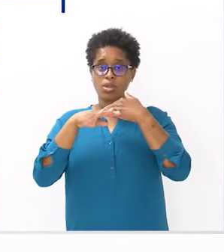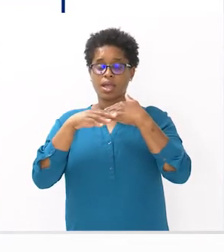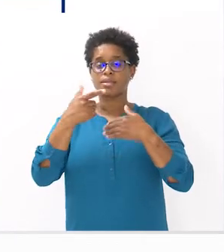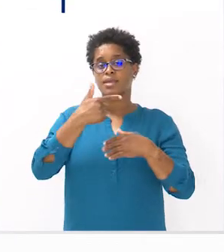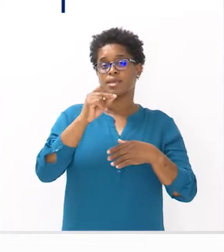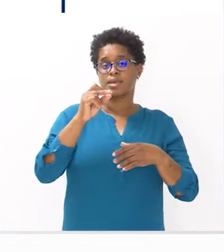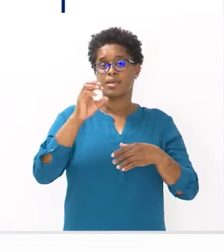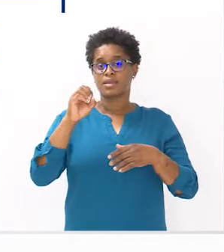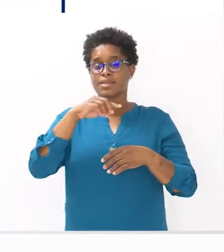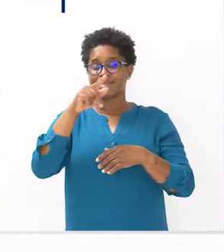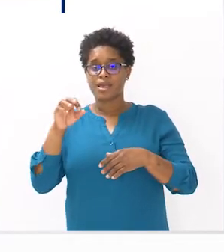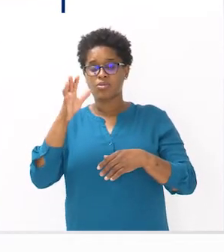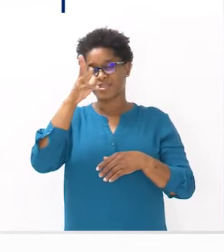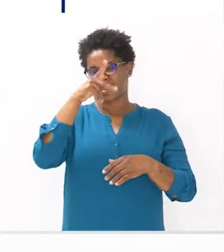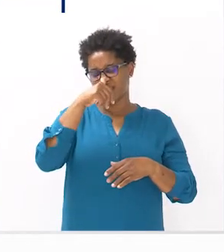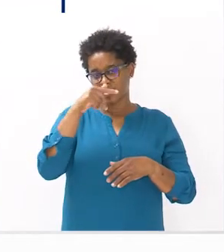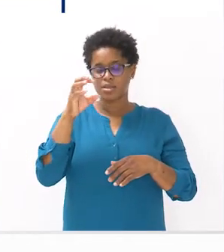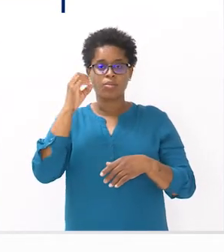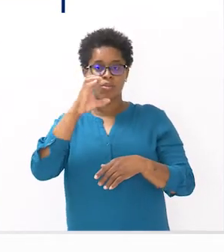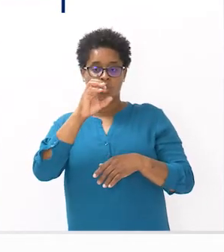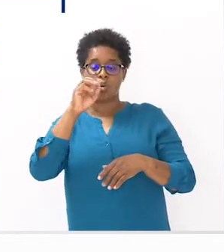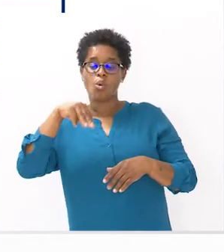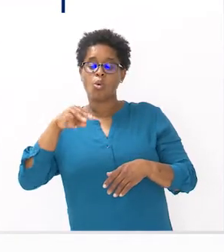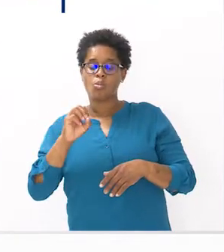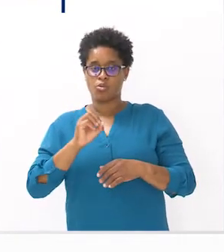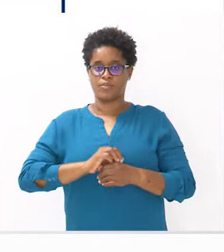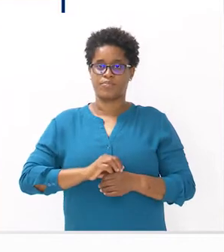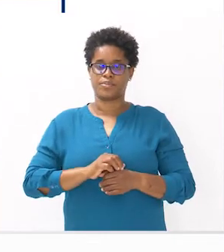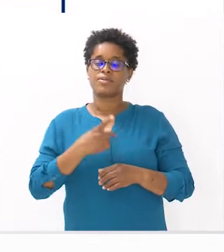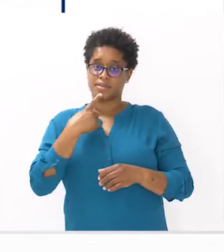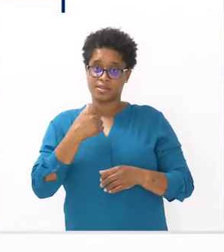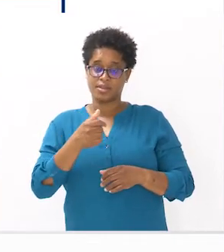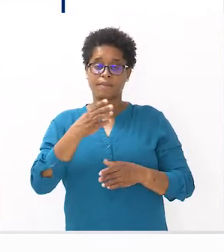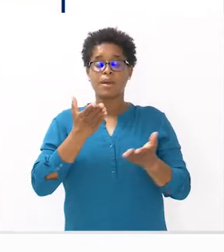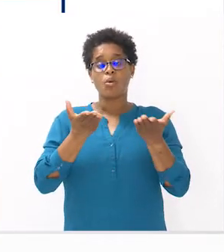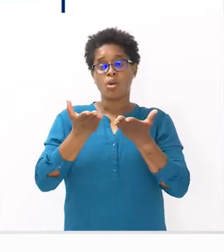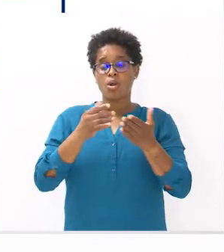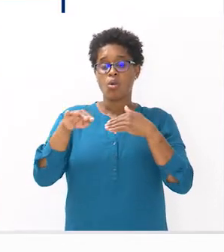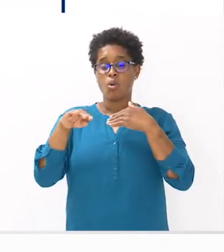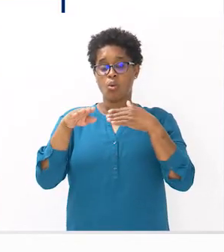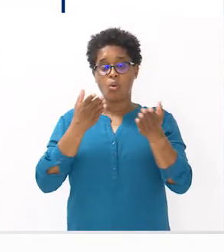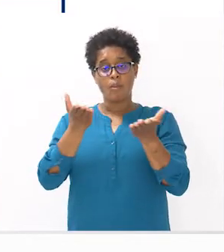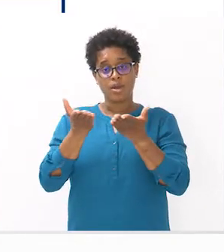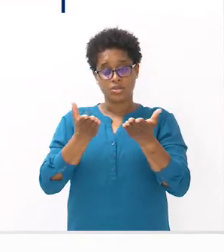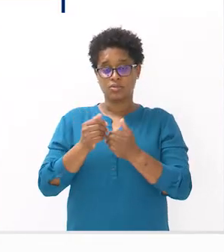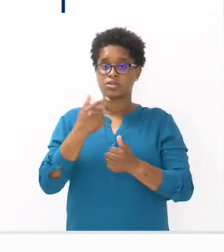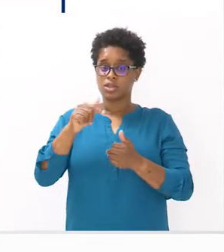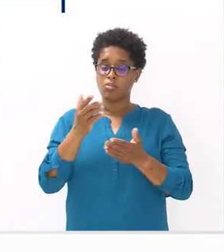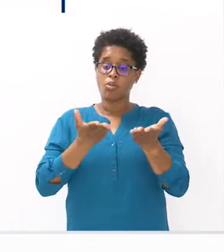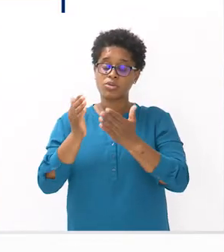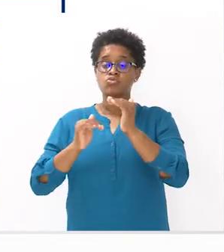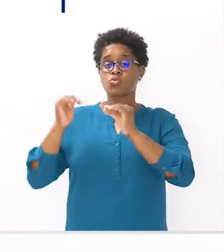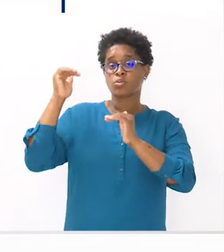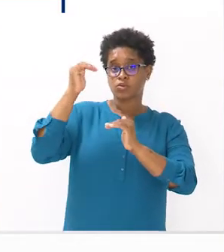triste como. Certo? Portanto, para o grau comparativo, temos comparativo de